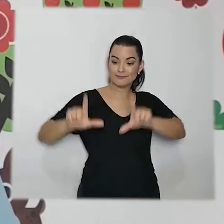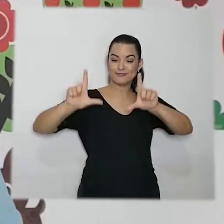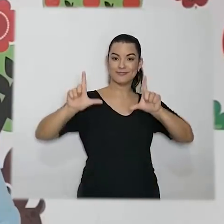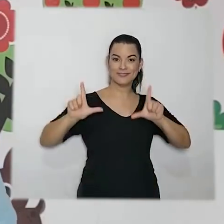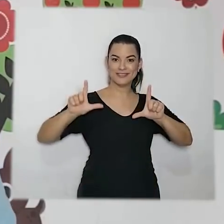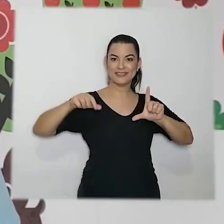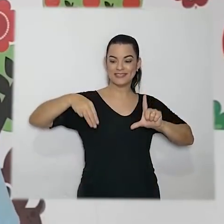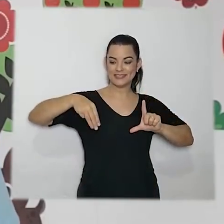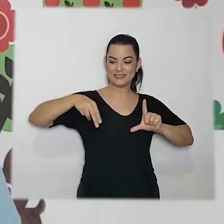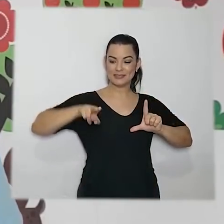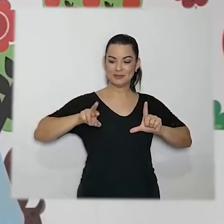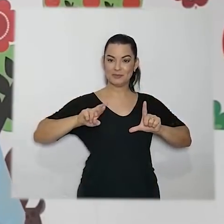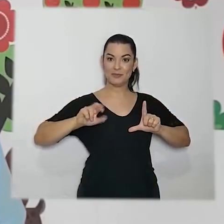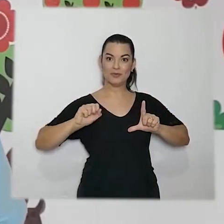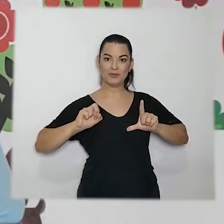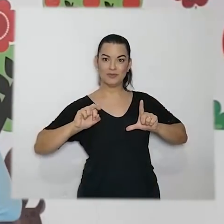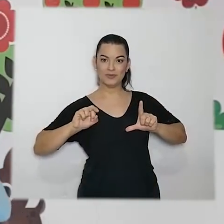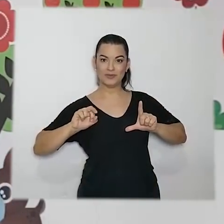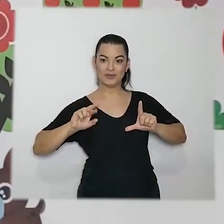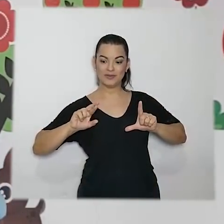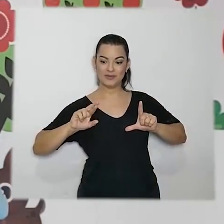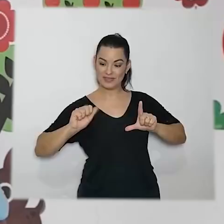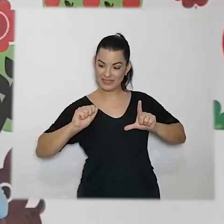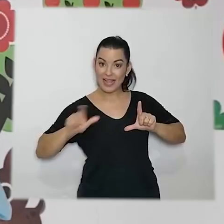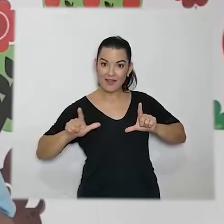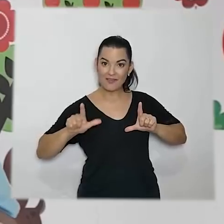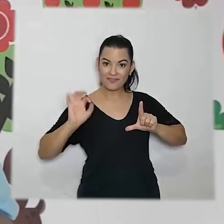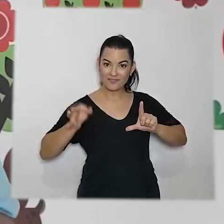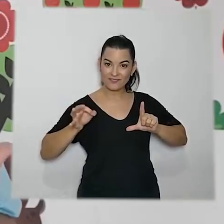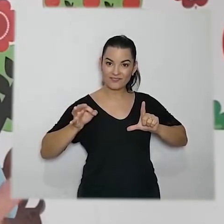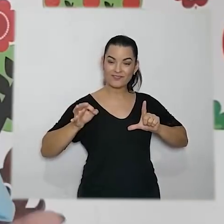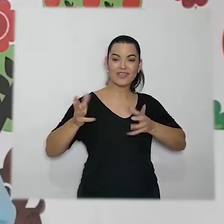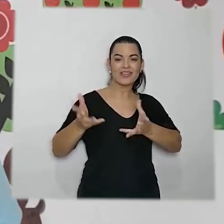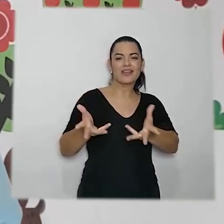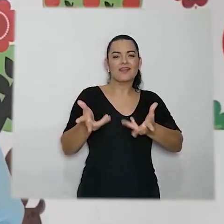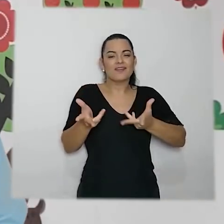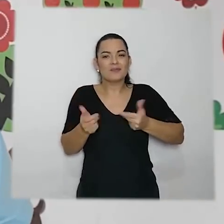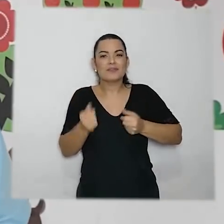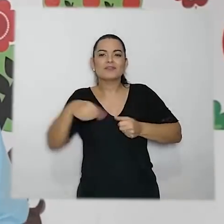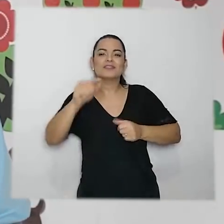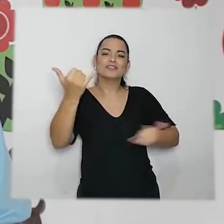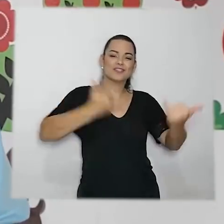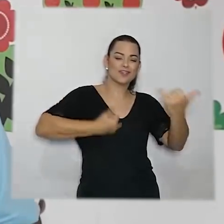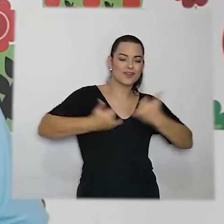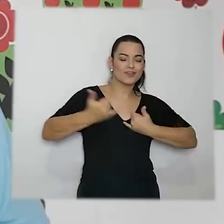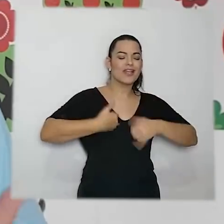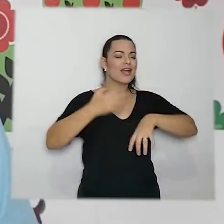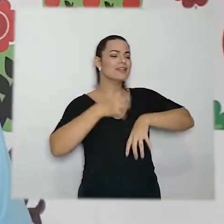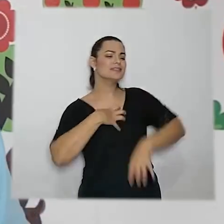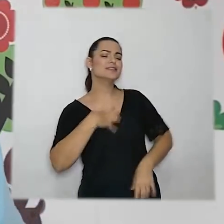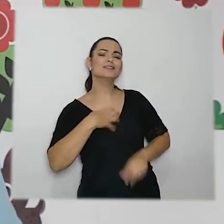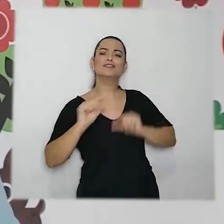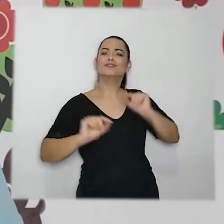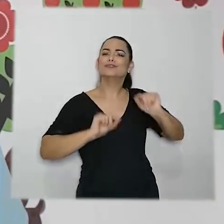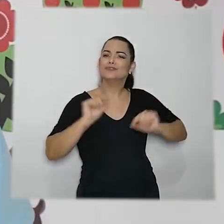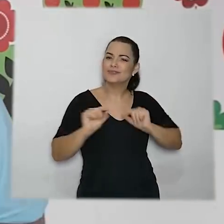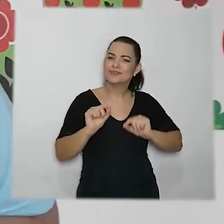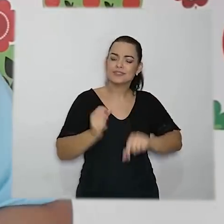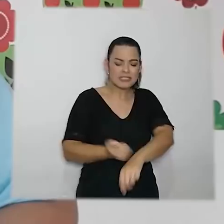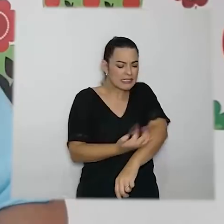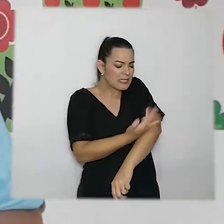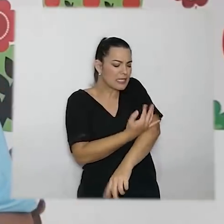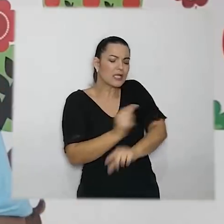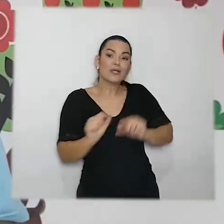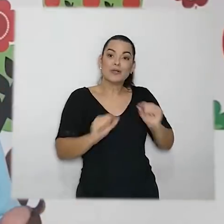do Acolhimento? Para vocês falarem um pouquinho como estavam se sentindo, né? Os sentimentos, as emoções.